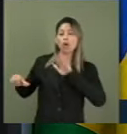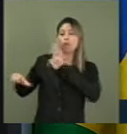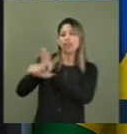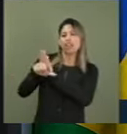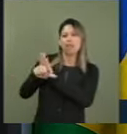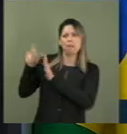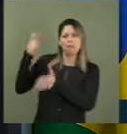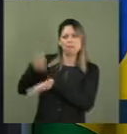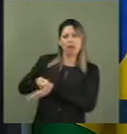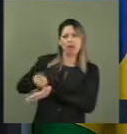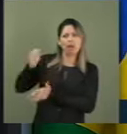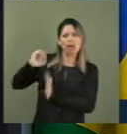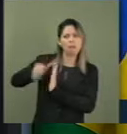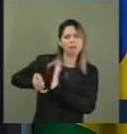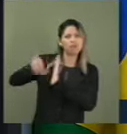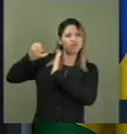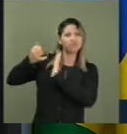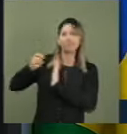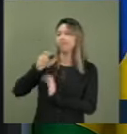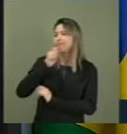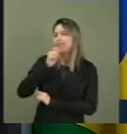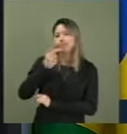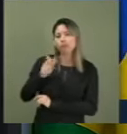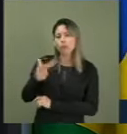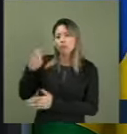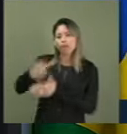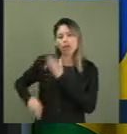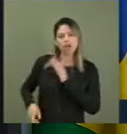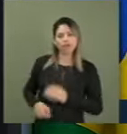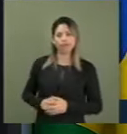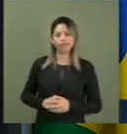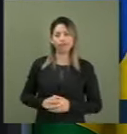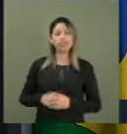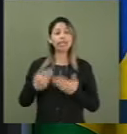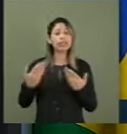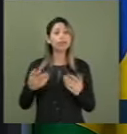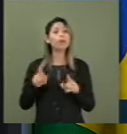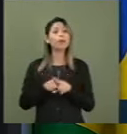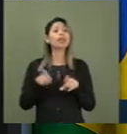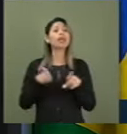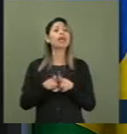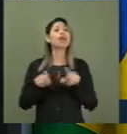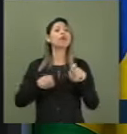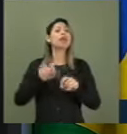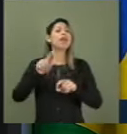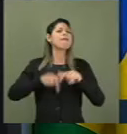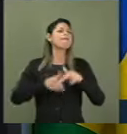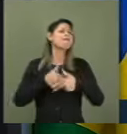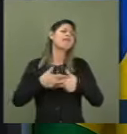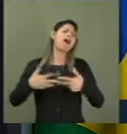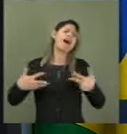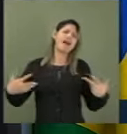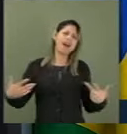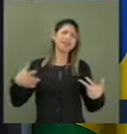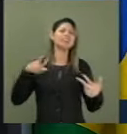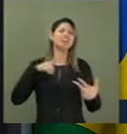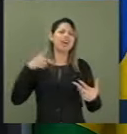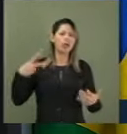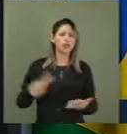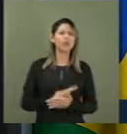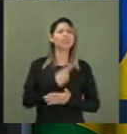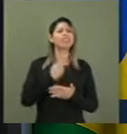maior gravidade dessa declaração diz respeito aos danos, muitas vezes irreversíveis, causados